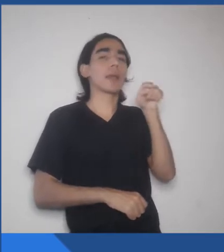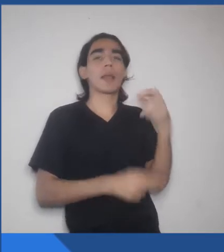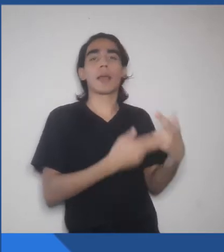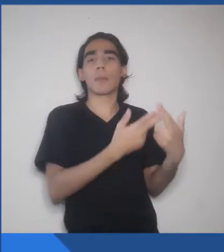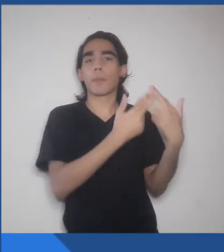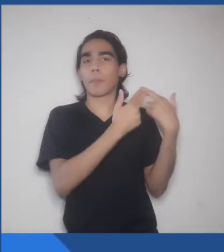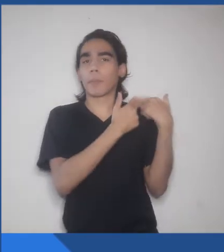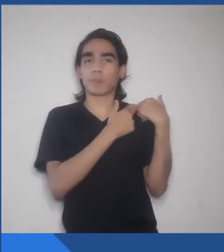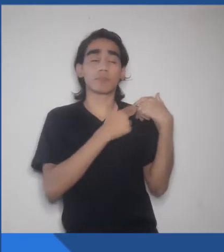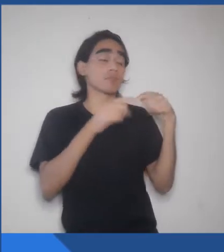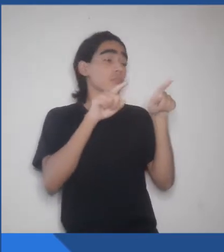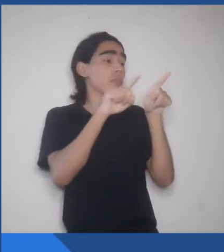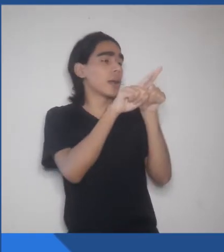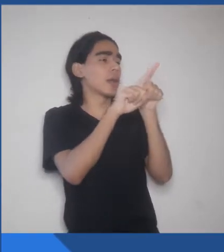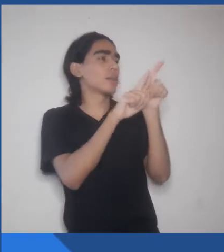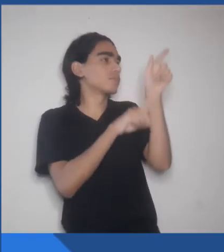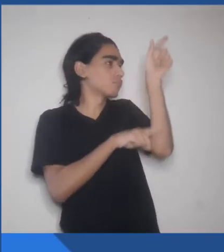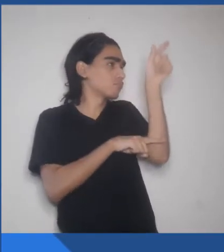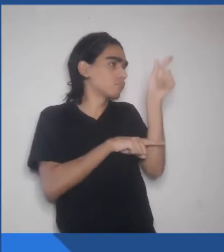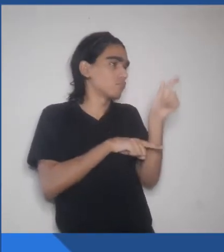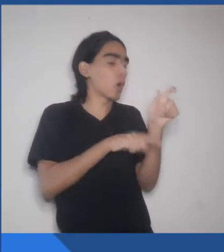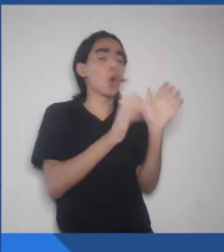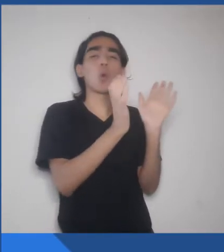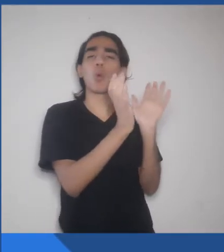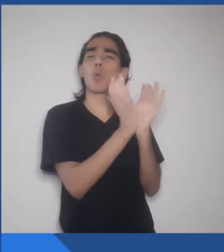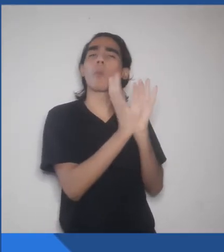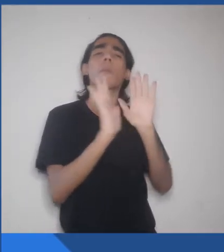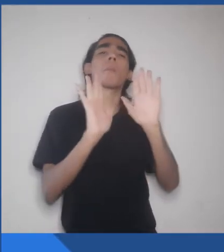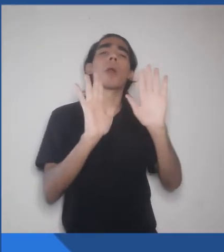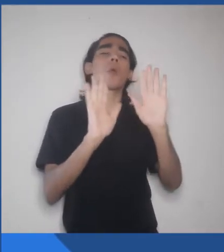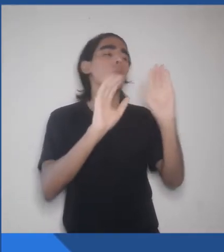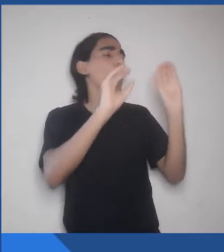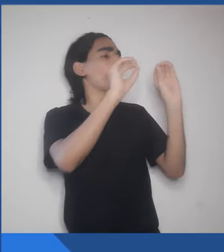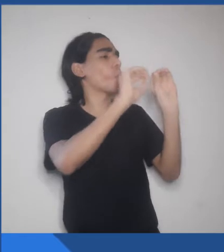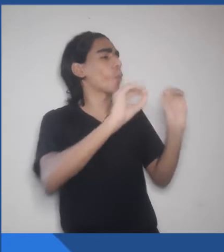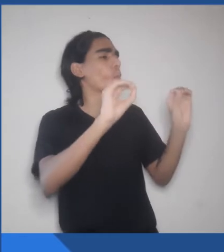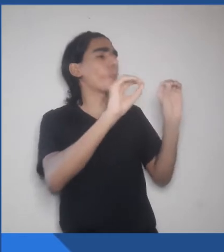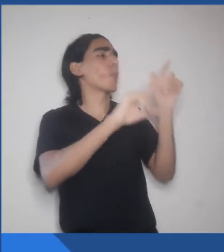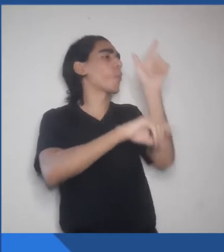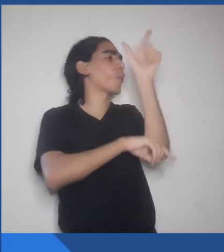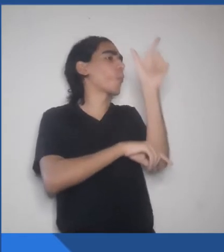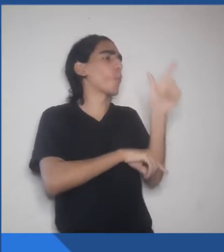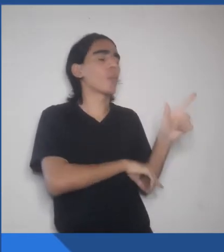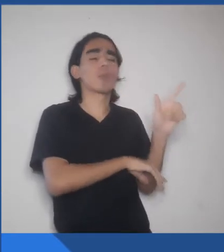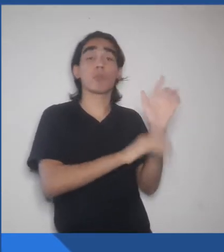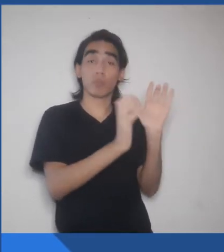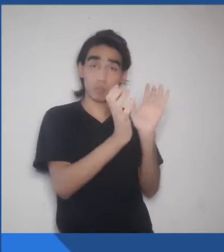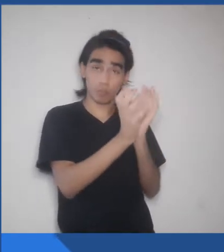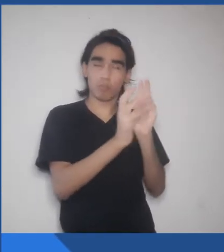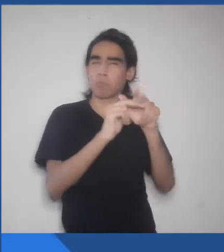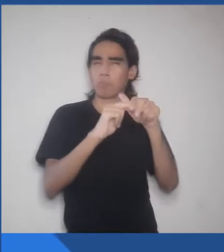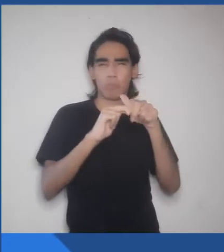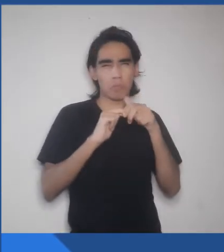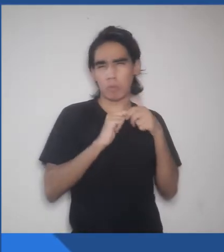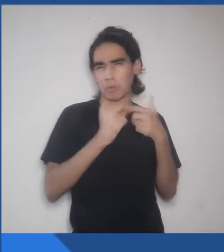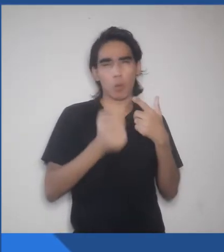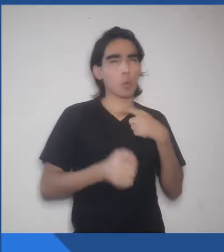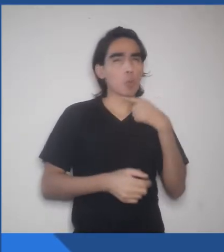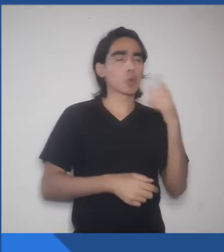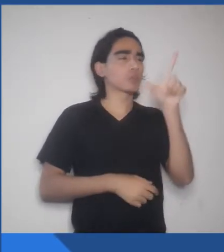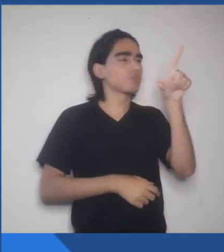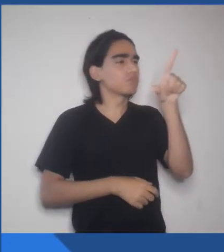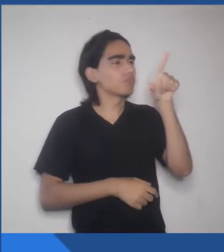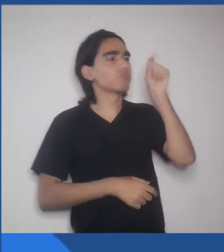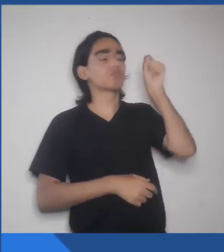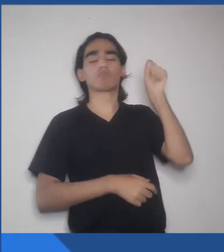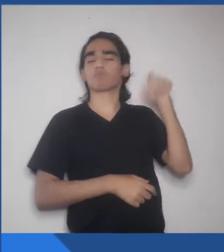coluna que mostra os grupos. No momento, a gente não tem nenhum grupo criado. Até por isso, a gente não consegue